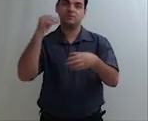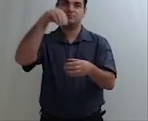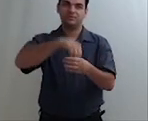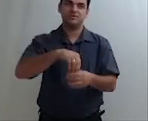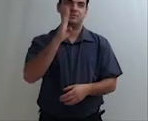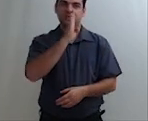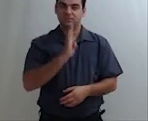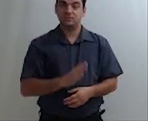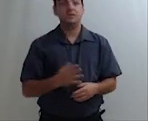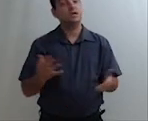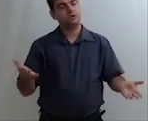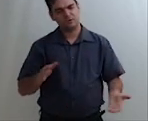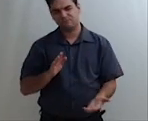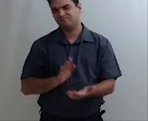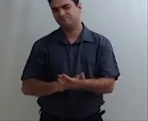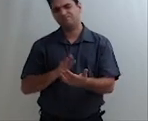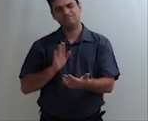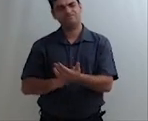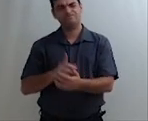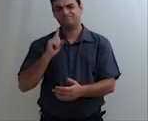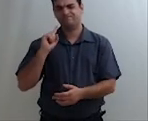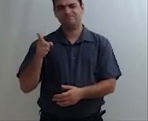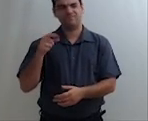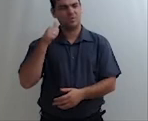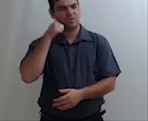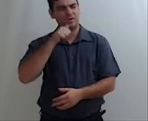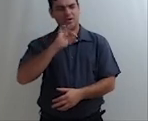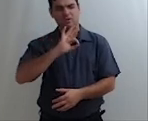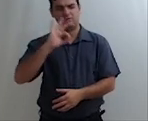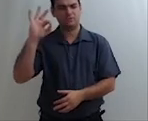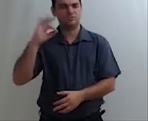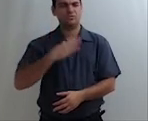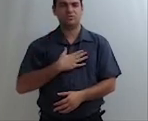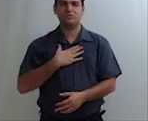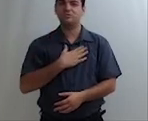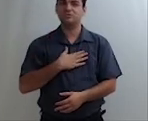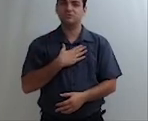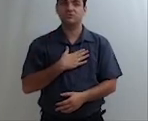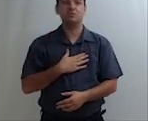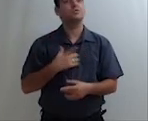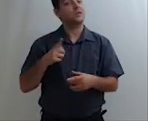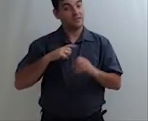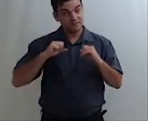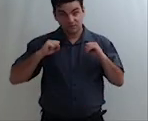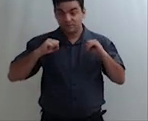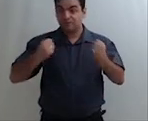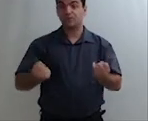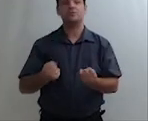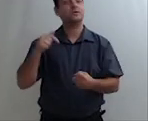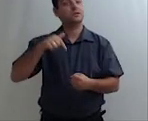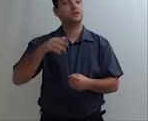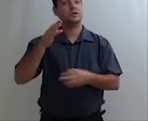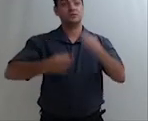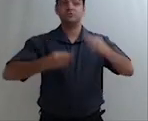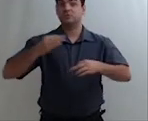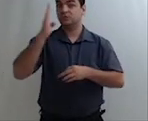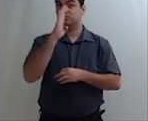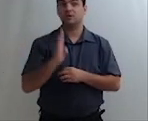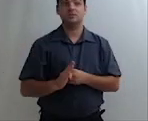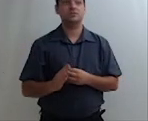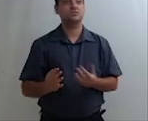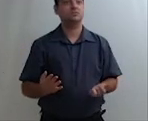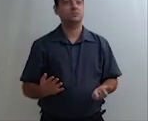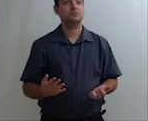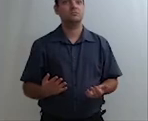de parabenizá-la e o seu Instituto pelos relevantes serviços que TM prestados à Justiça Criminal